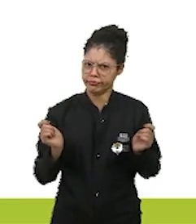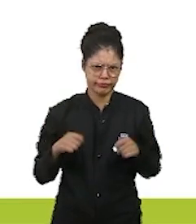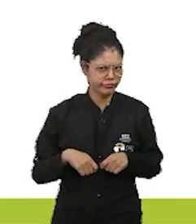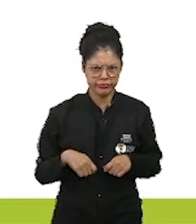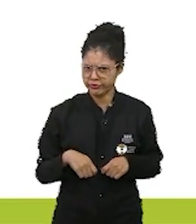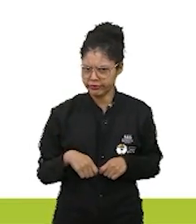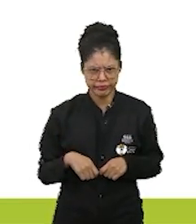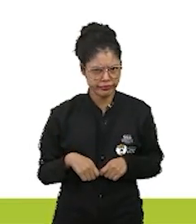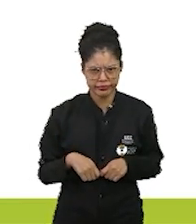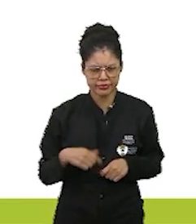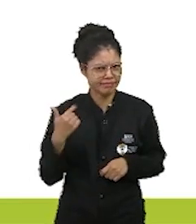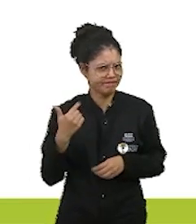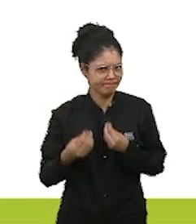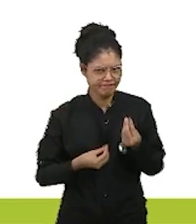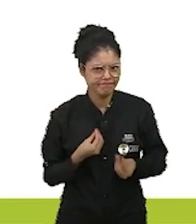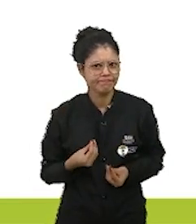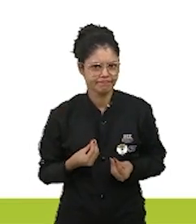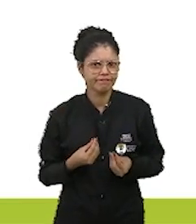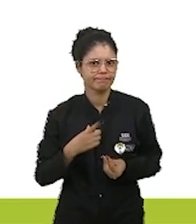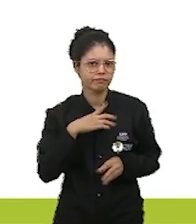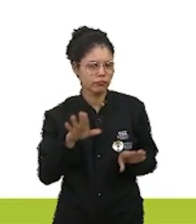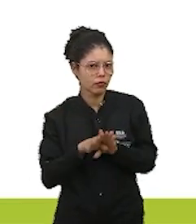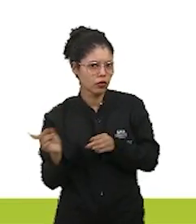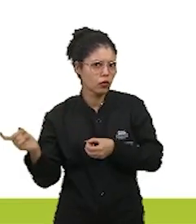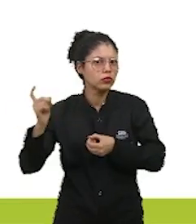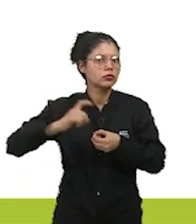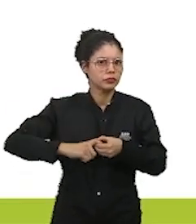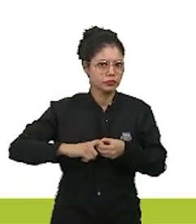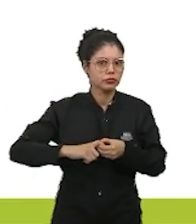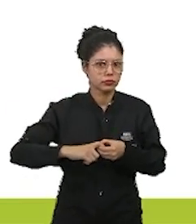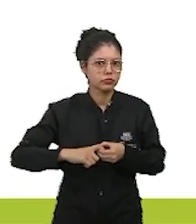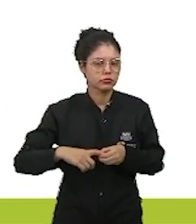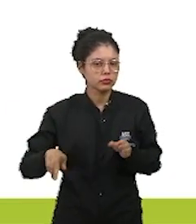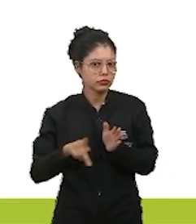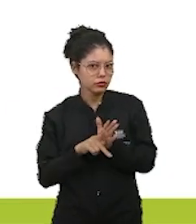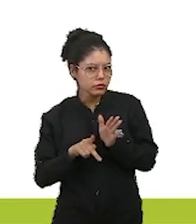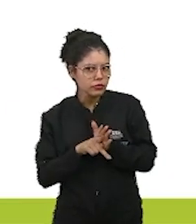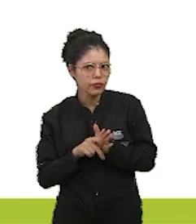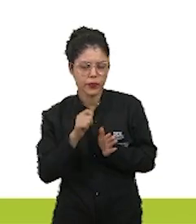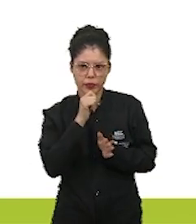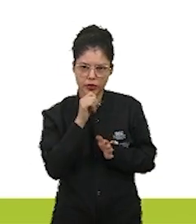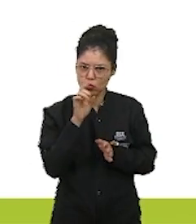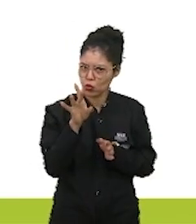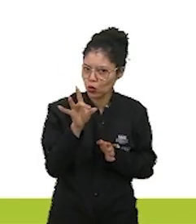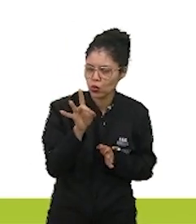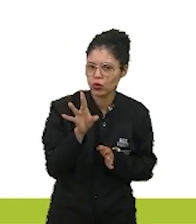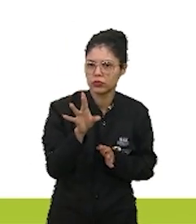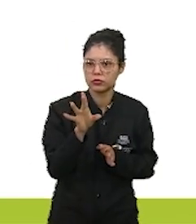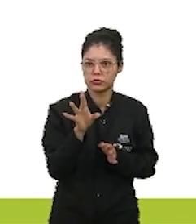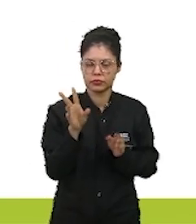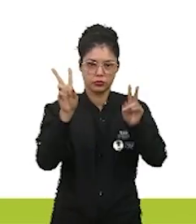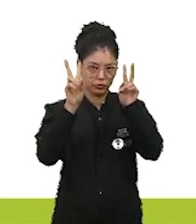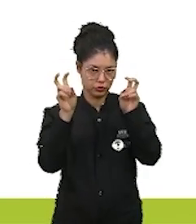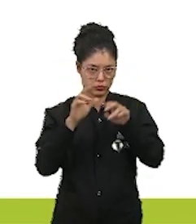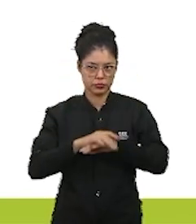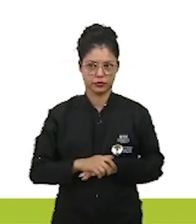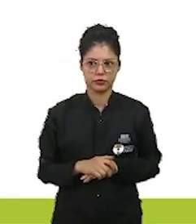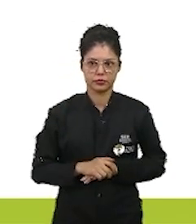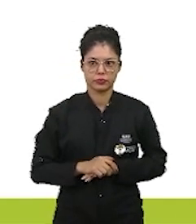de uma rocha sedimentar ou metamórfica voltar a ser uma rocha magmática. Temos apenas essa